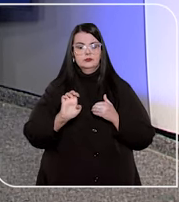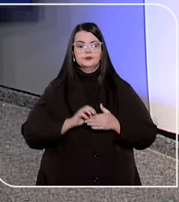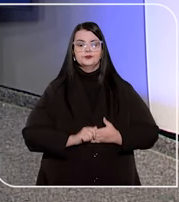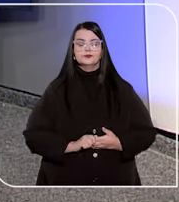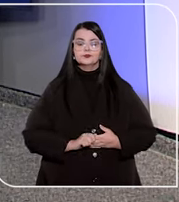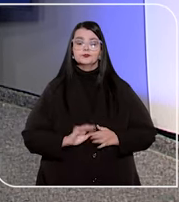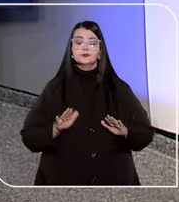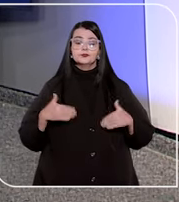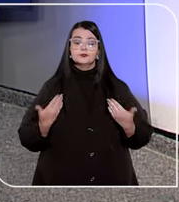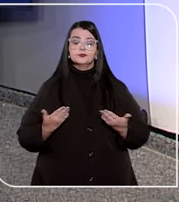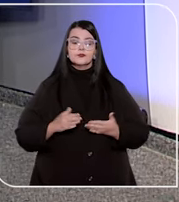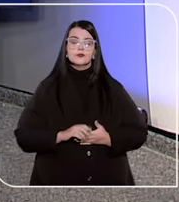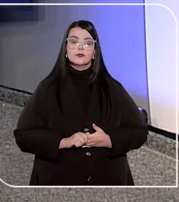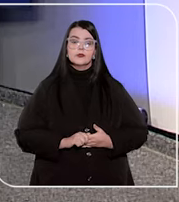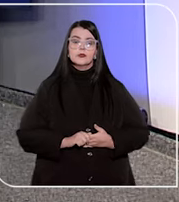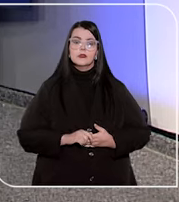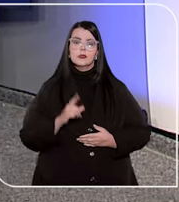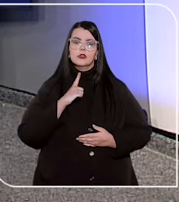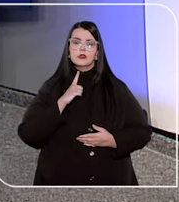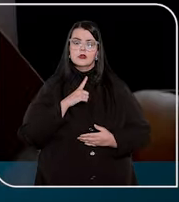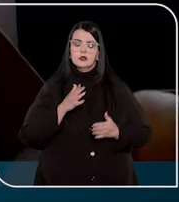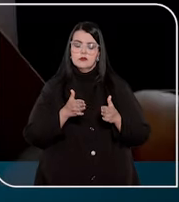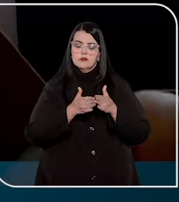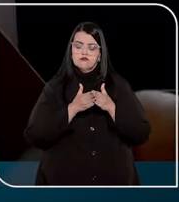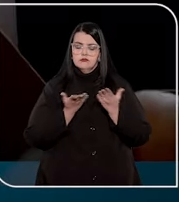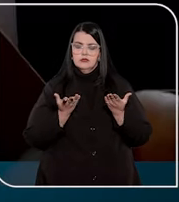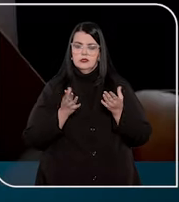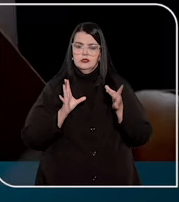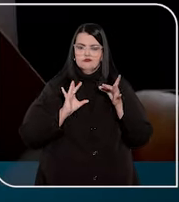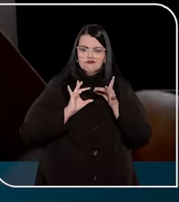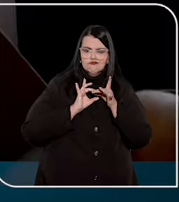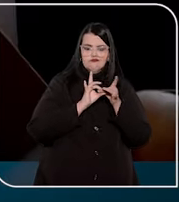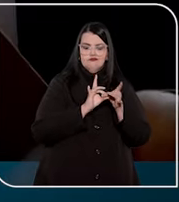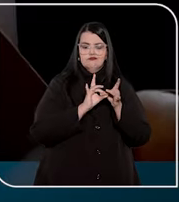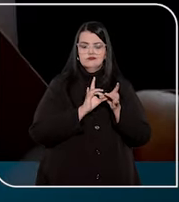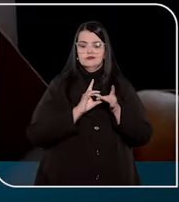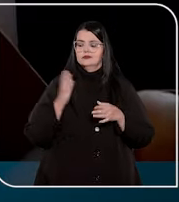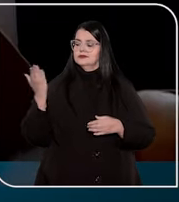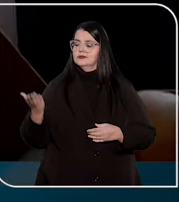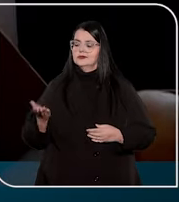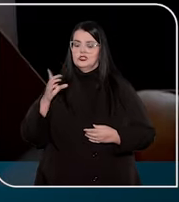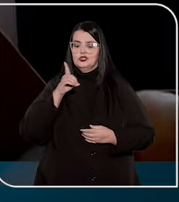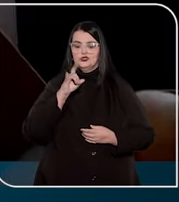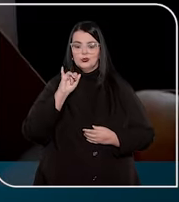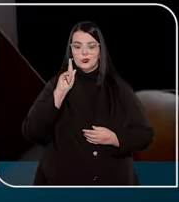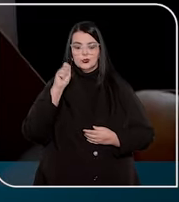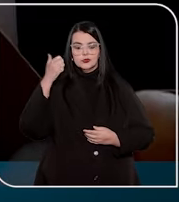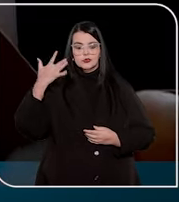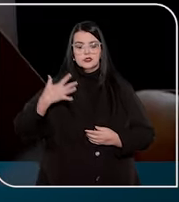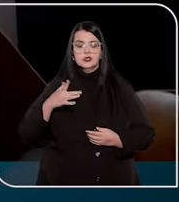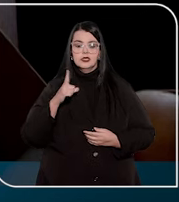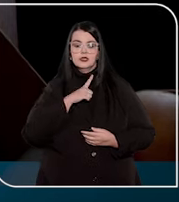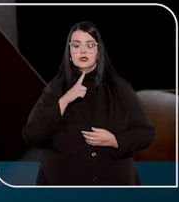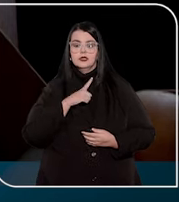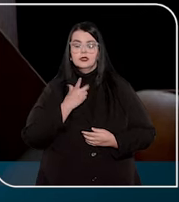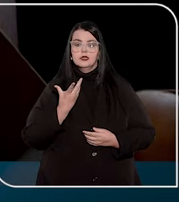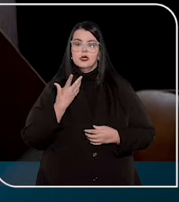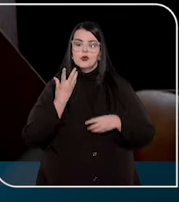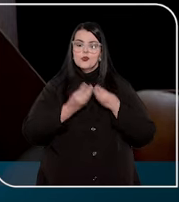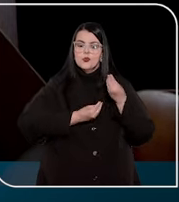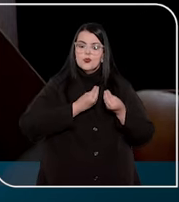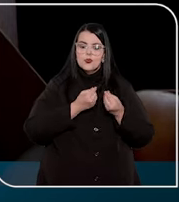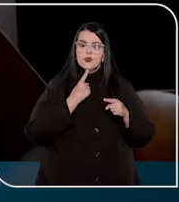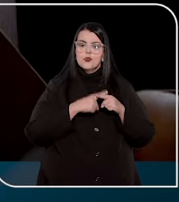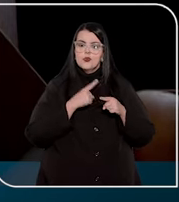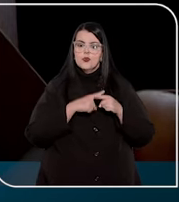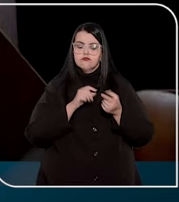Olha, Fátima, eu até vou pegar um gancho aqui no que o Diogo falou e dizer um pouco também de por que que temos que ter